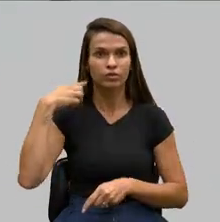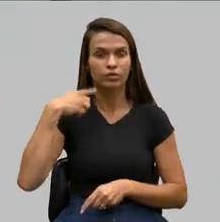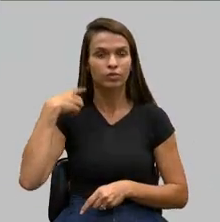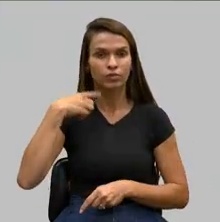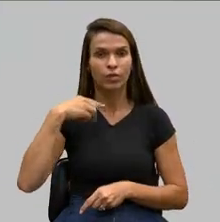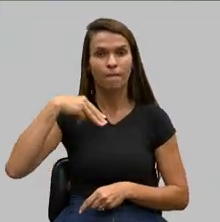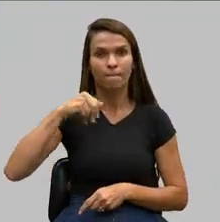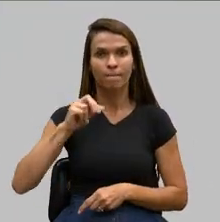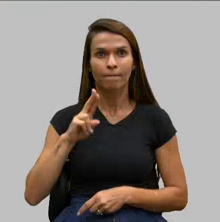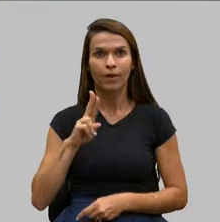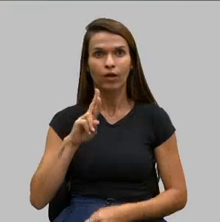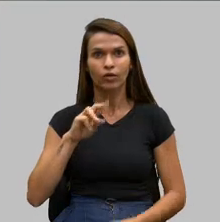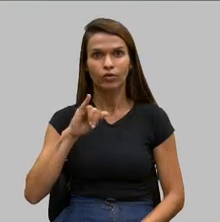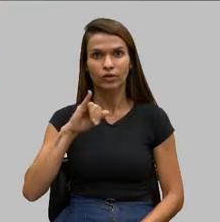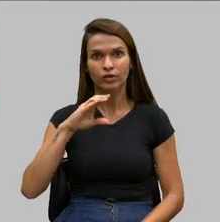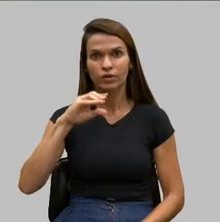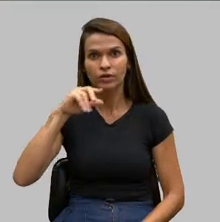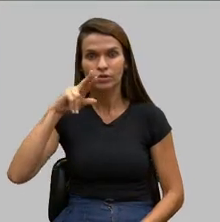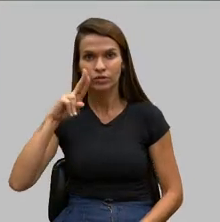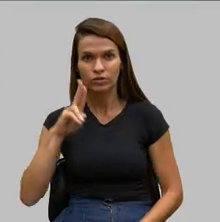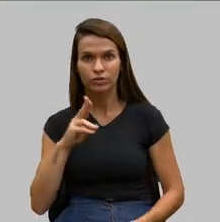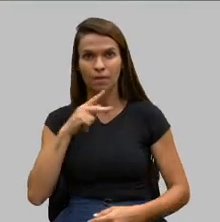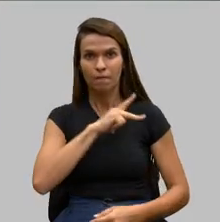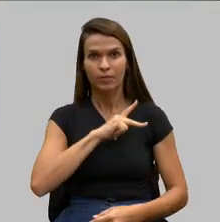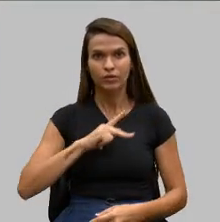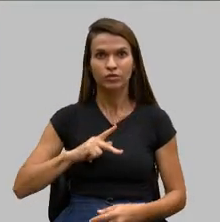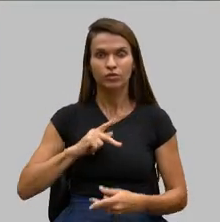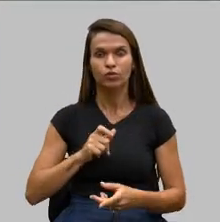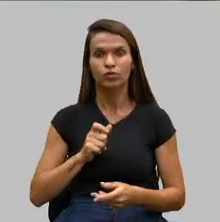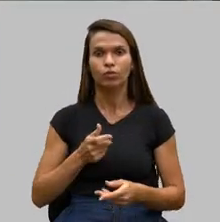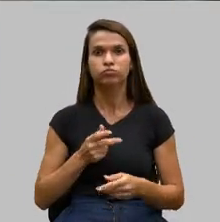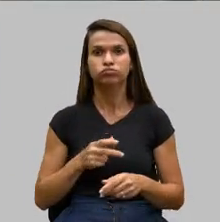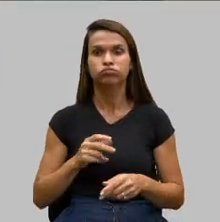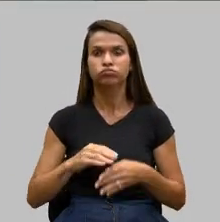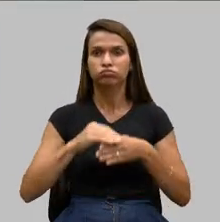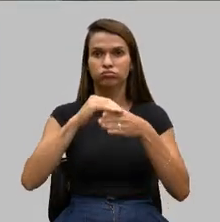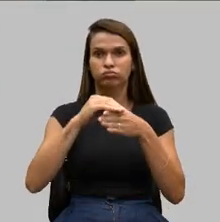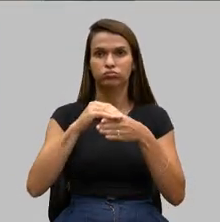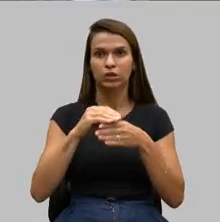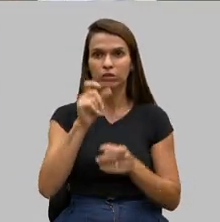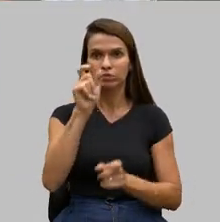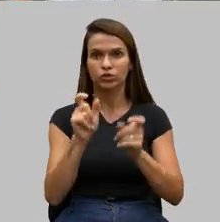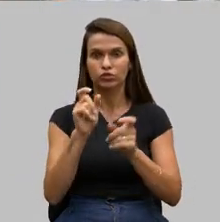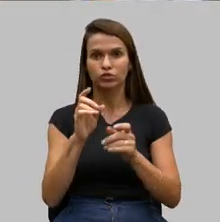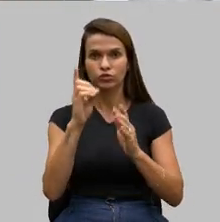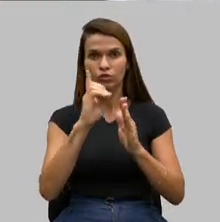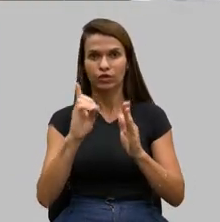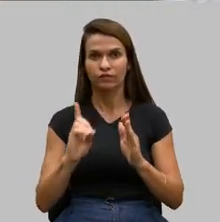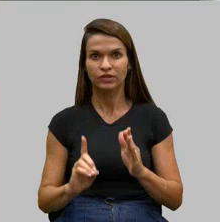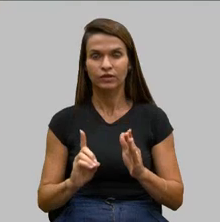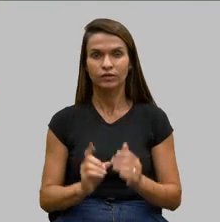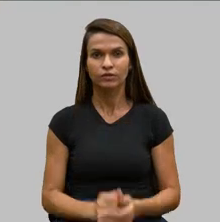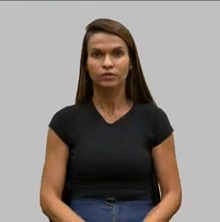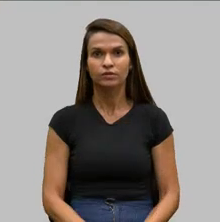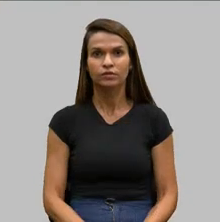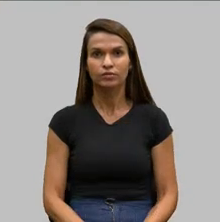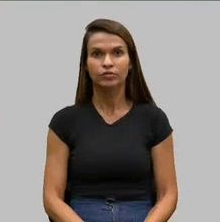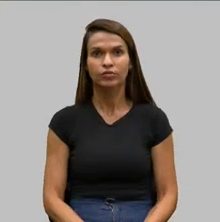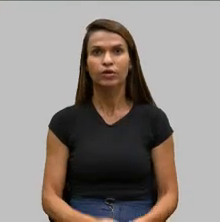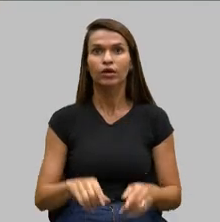aqui presente presidente da Comissão da pessoa com deficiência cumprimentar aqui eh o